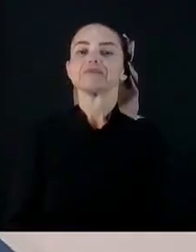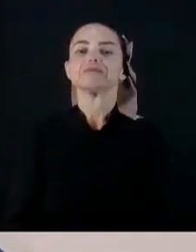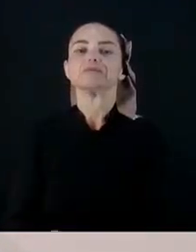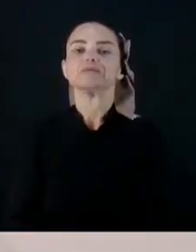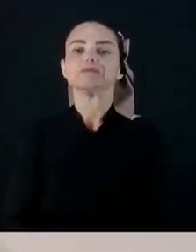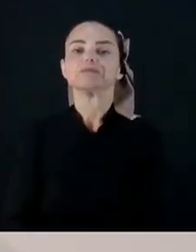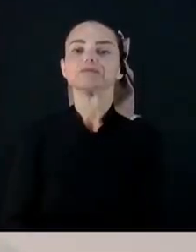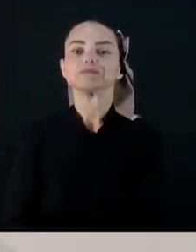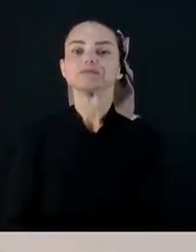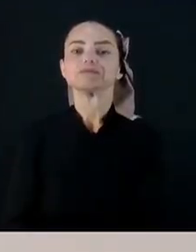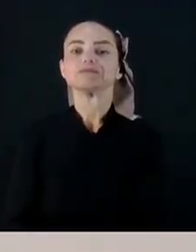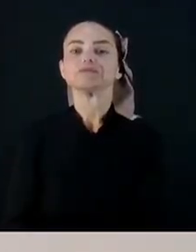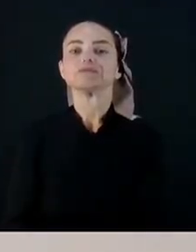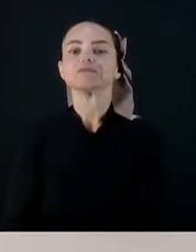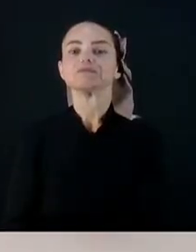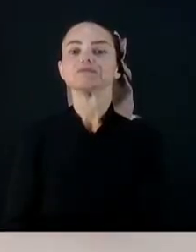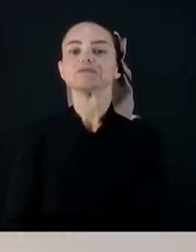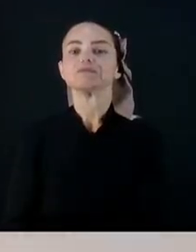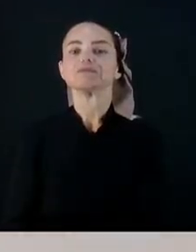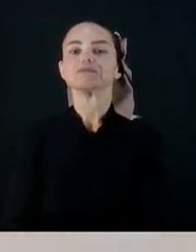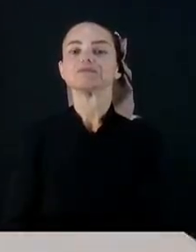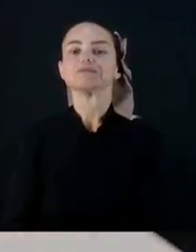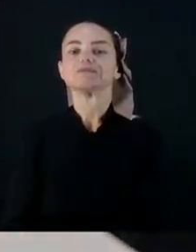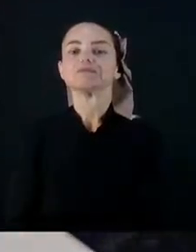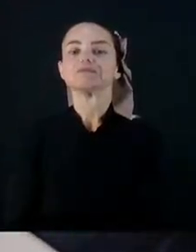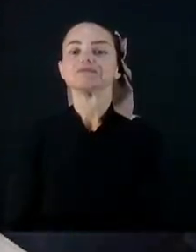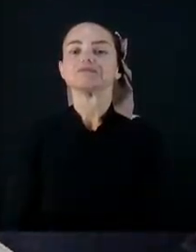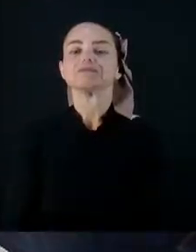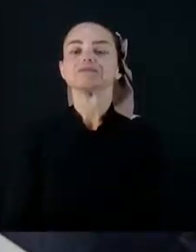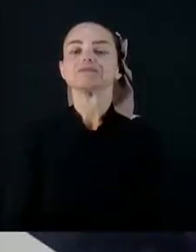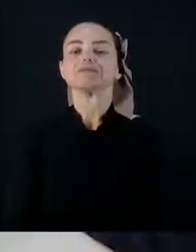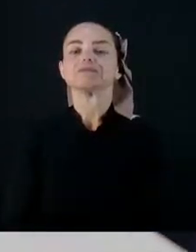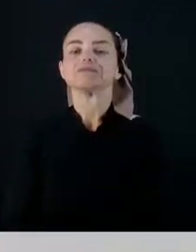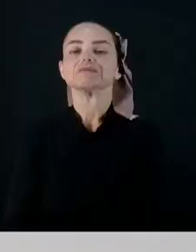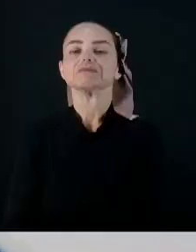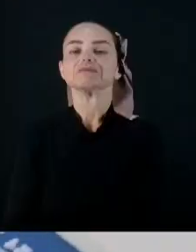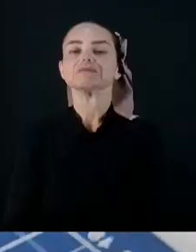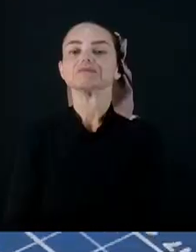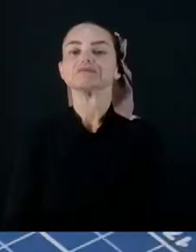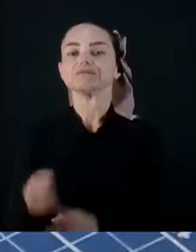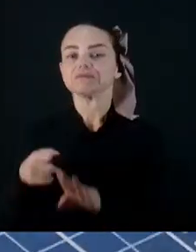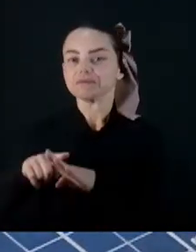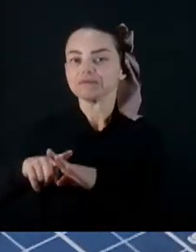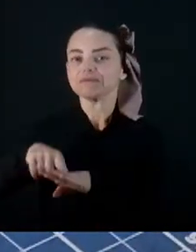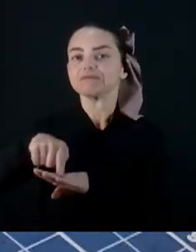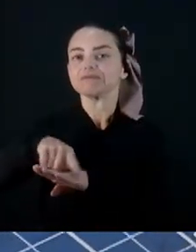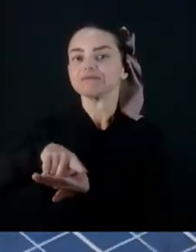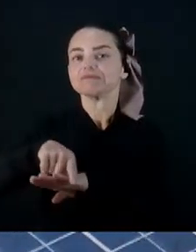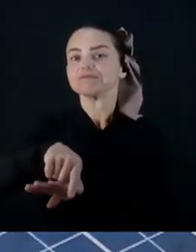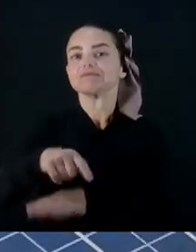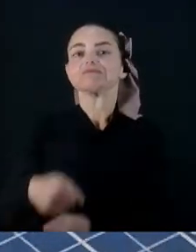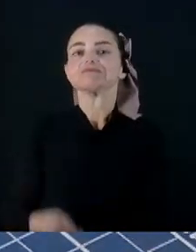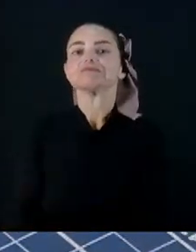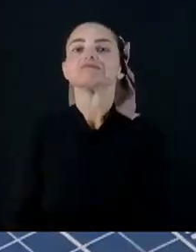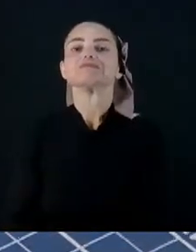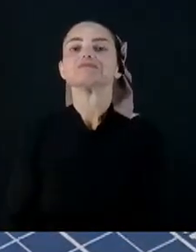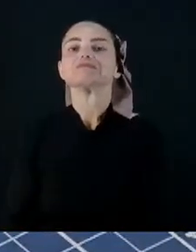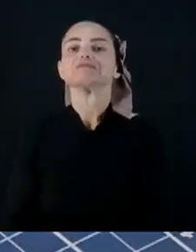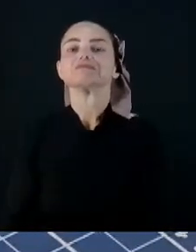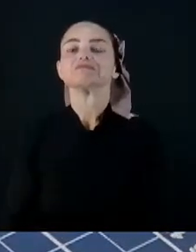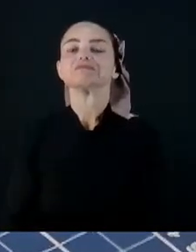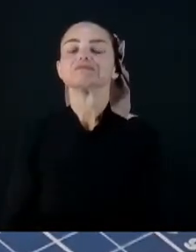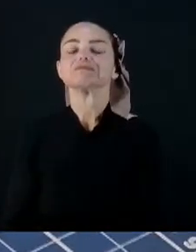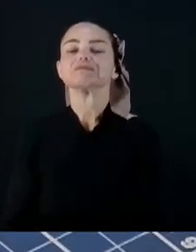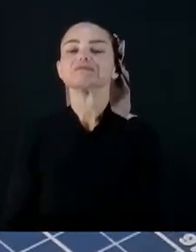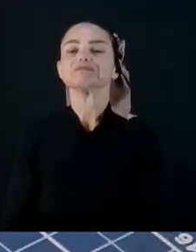E a gente tem que ter o passador de elástico, Aham. tá? Faz dos dois lados, descostura dos dois lados,